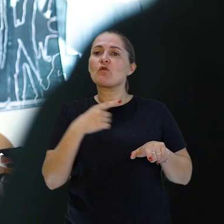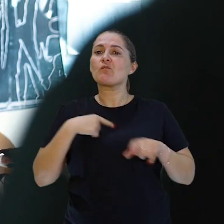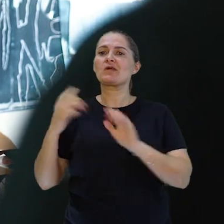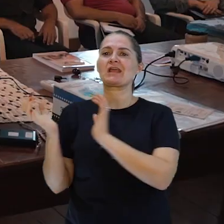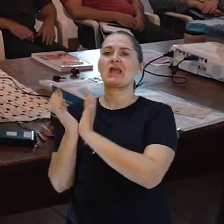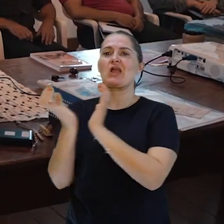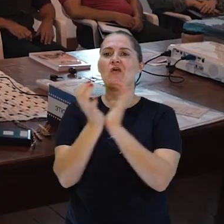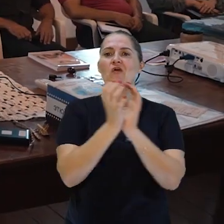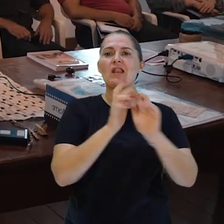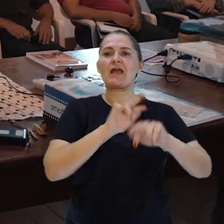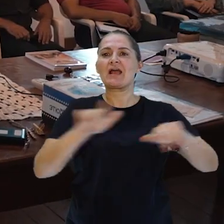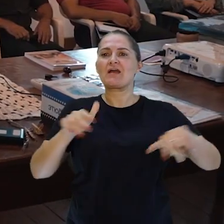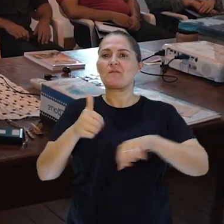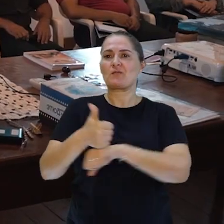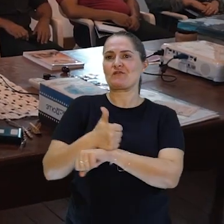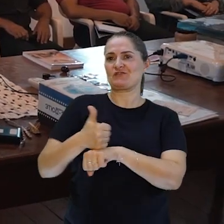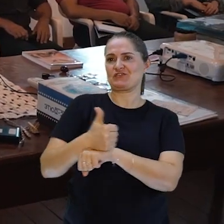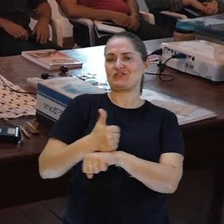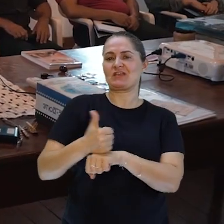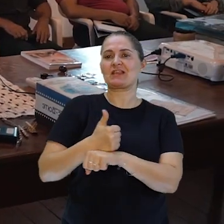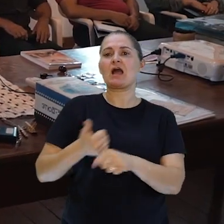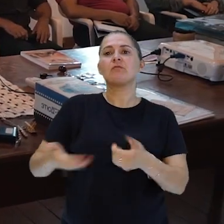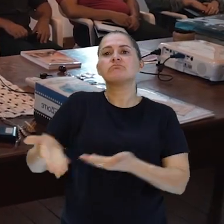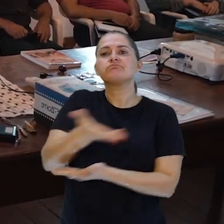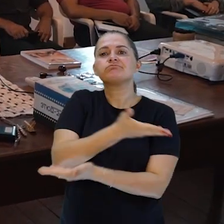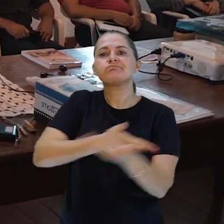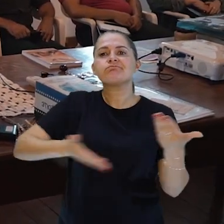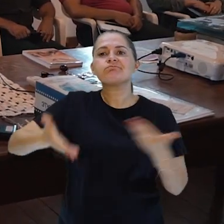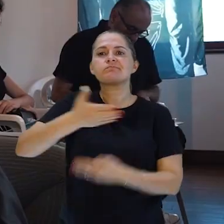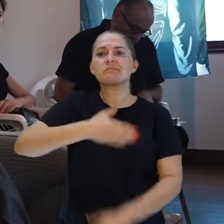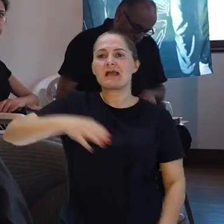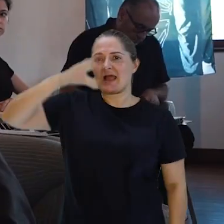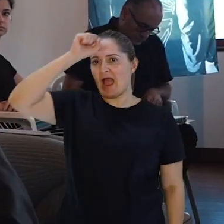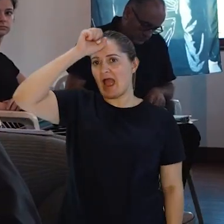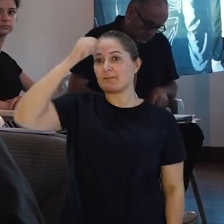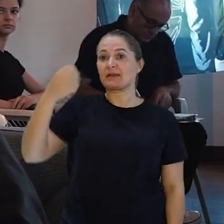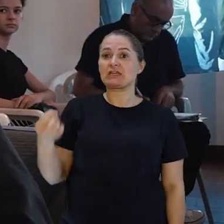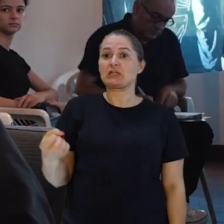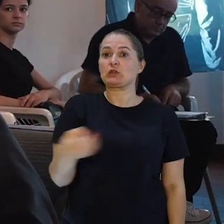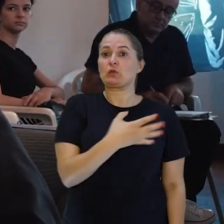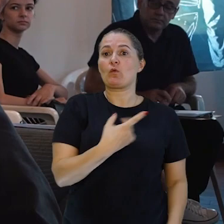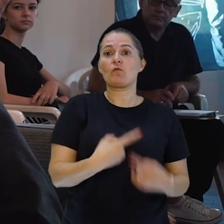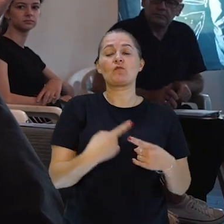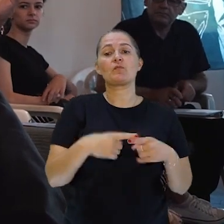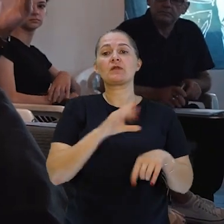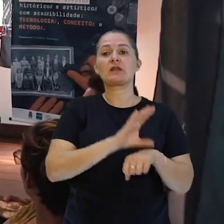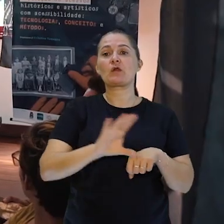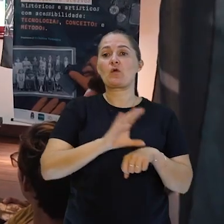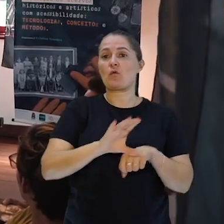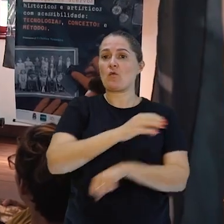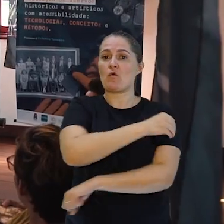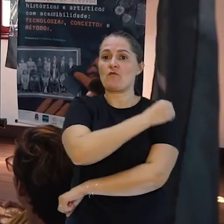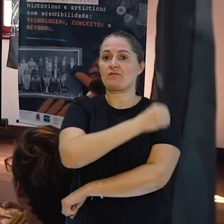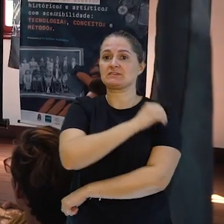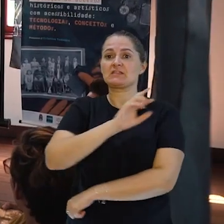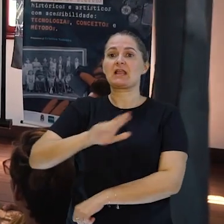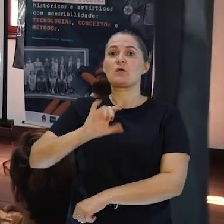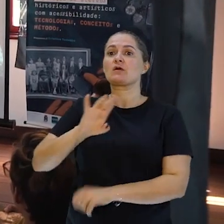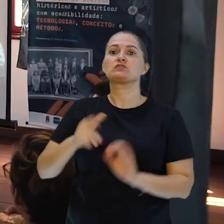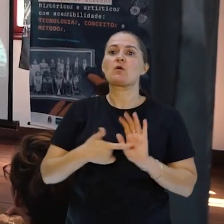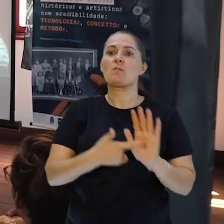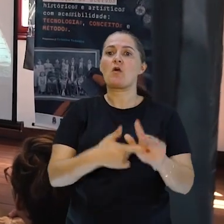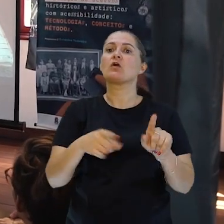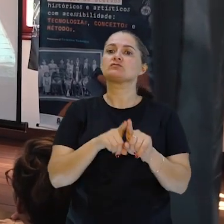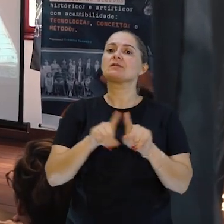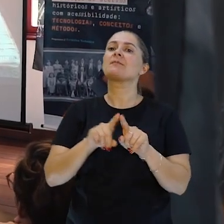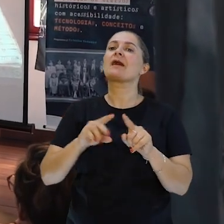Conhecer, ter colegas aqui de diversas áreas, onde a gente começa a trocar relações, aprender coisas novas, né? Porque o curso todo, a oficina toda não foi só